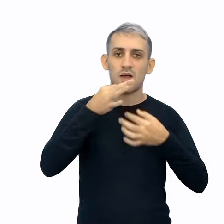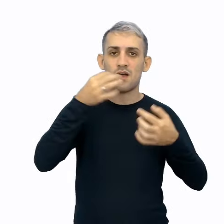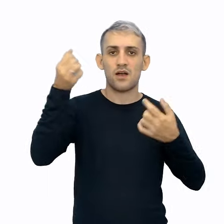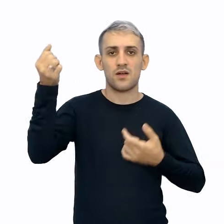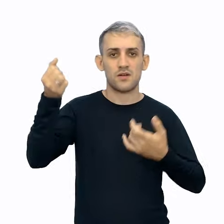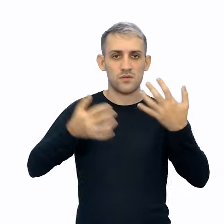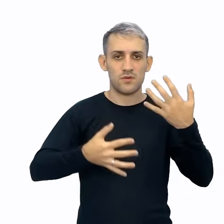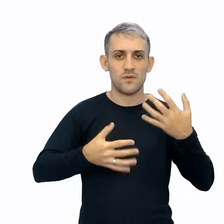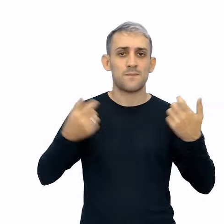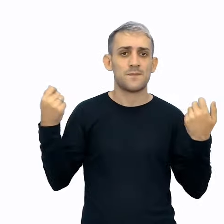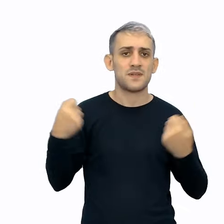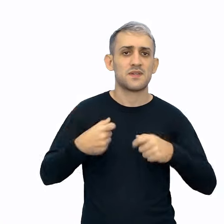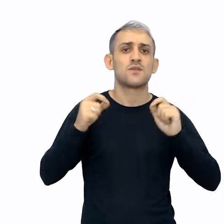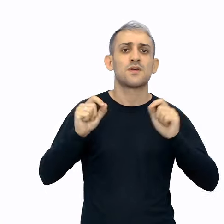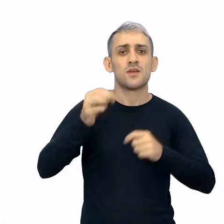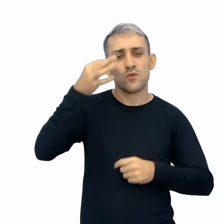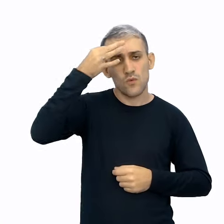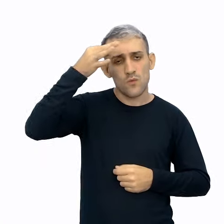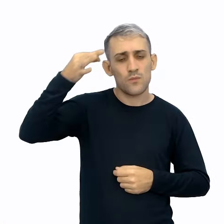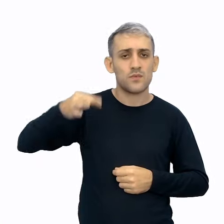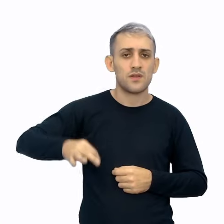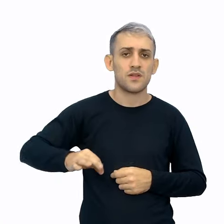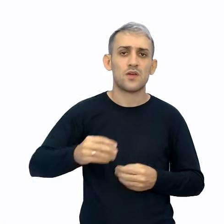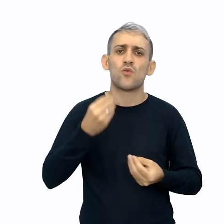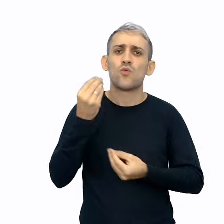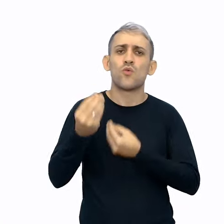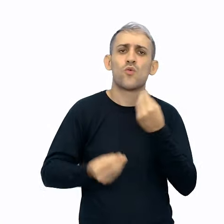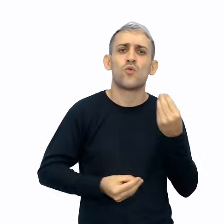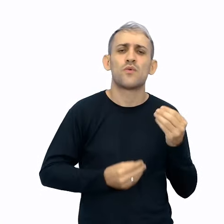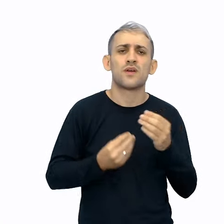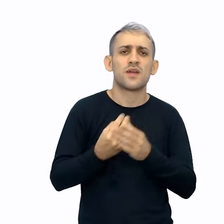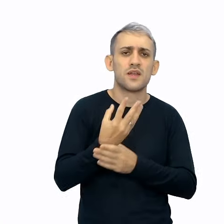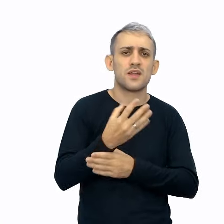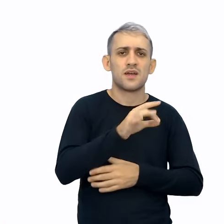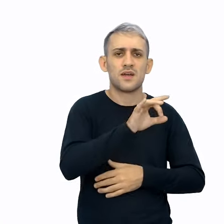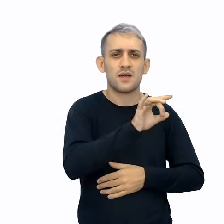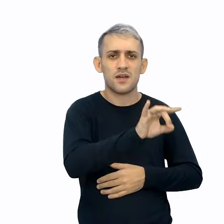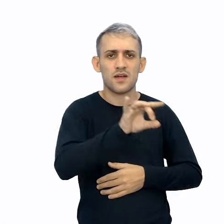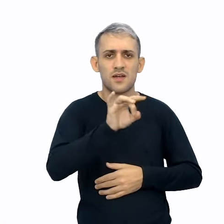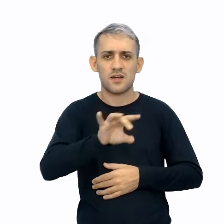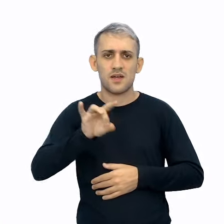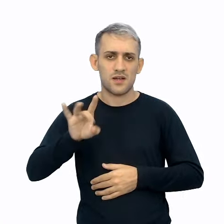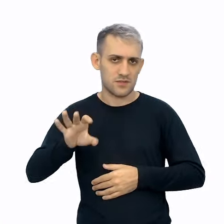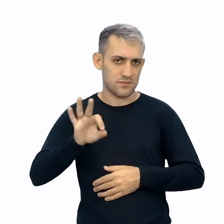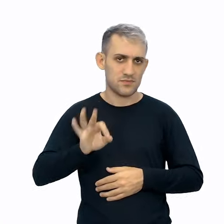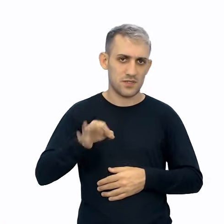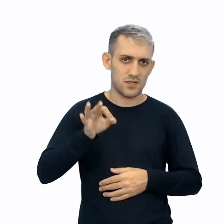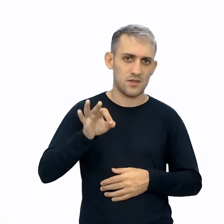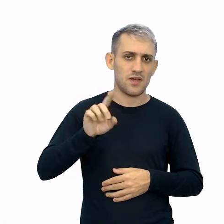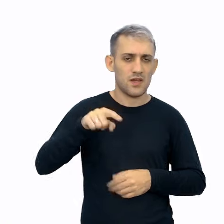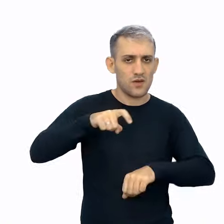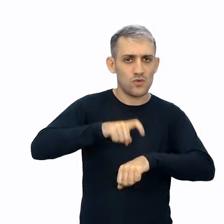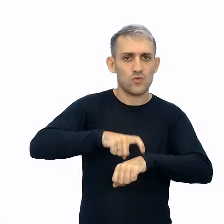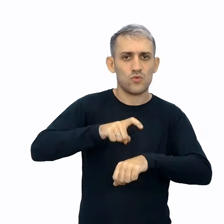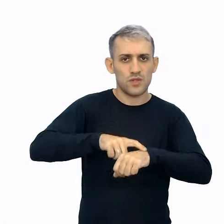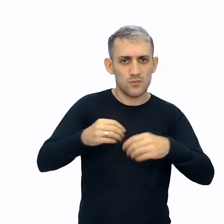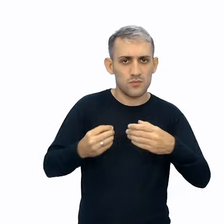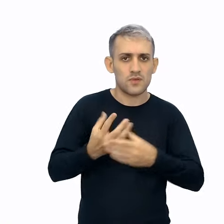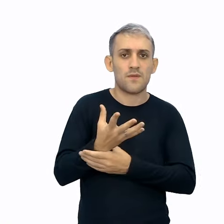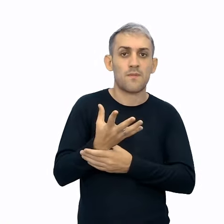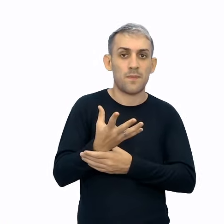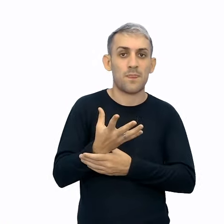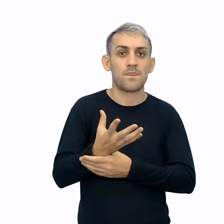então é necessário que eles compreendam ali como se formula cada um desses parágrafos o momento composicional